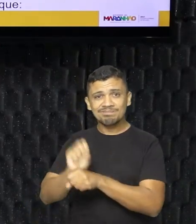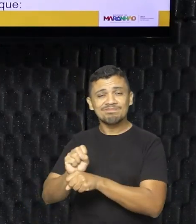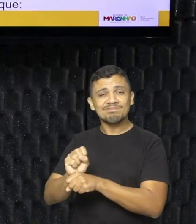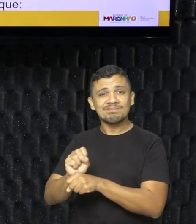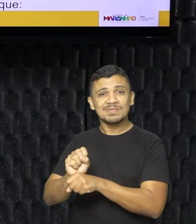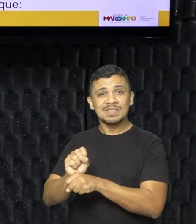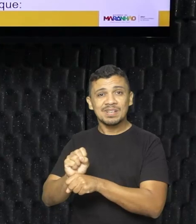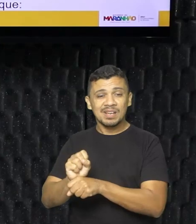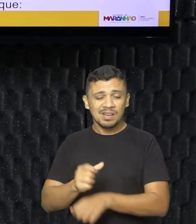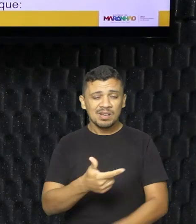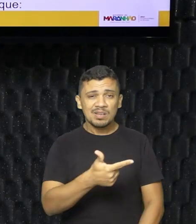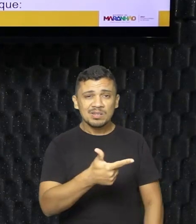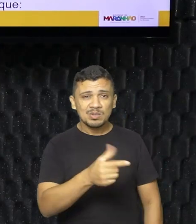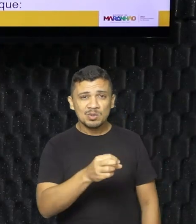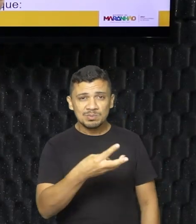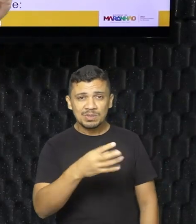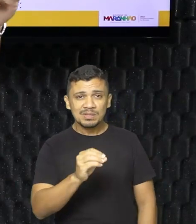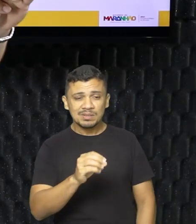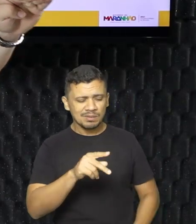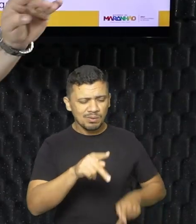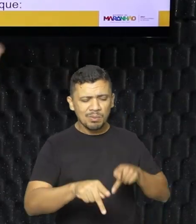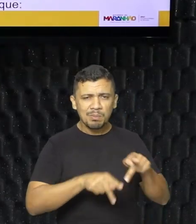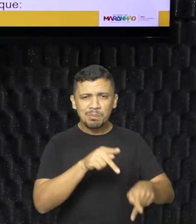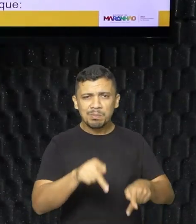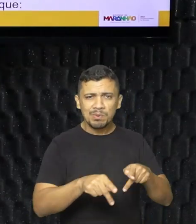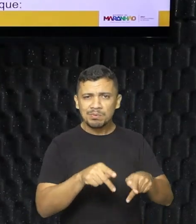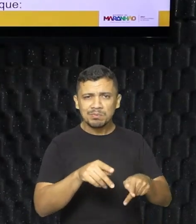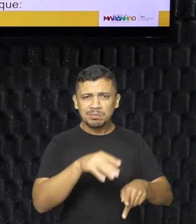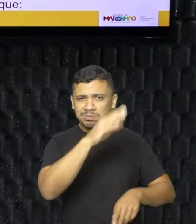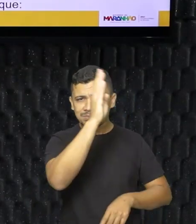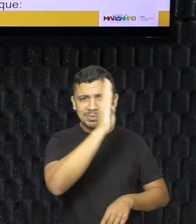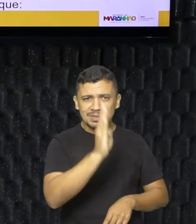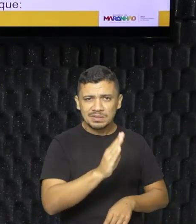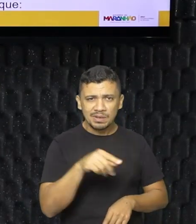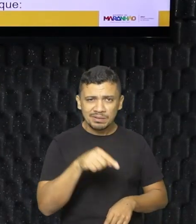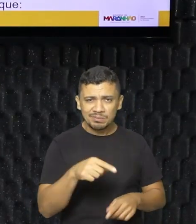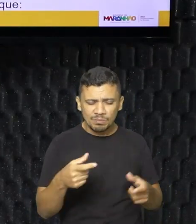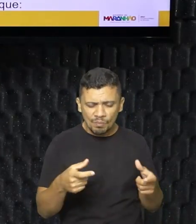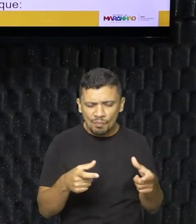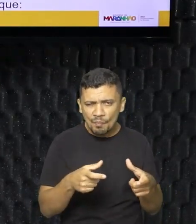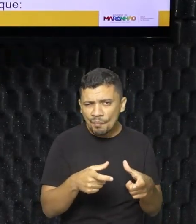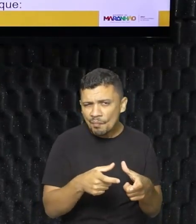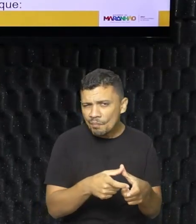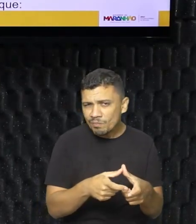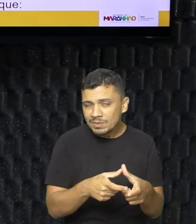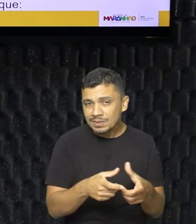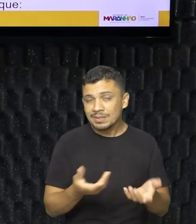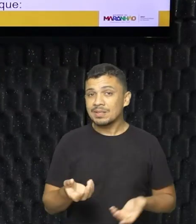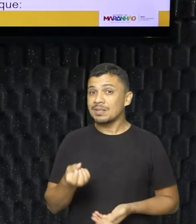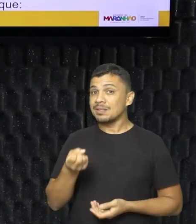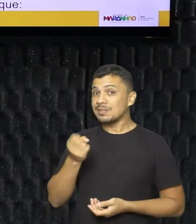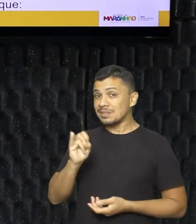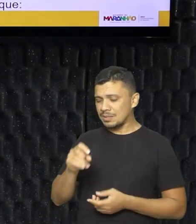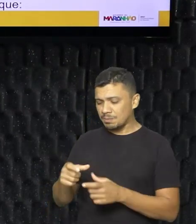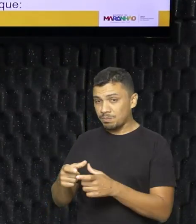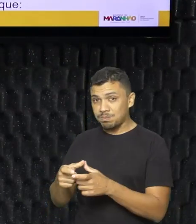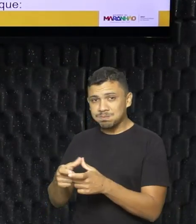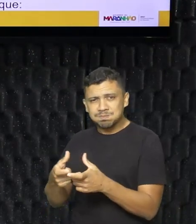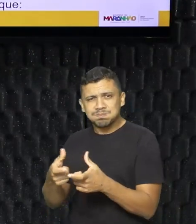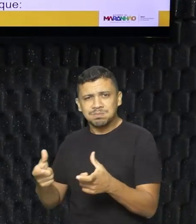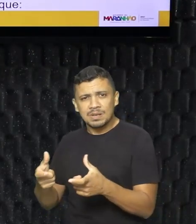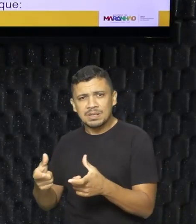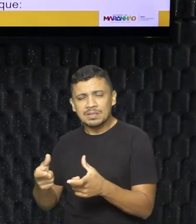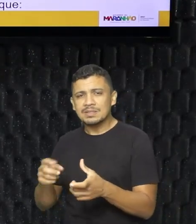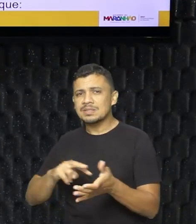partir de 2030, gradualmente, a população brasileira vai começar a diminuir. Se ela está crescendo, significa dizer que eu tenho